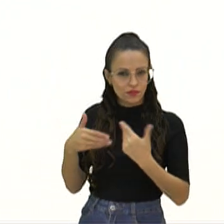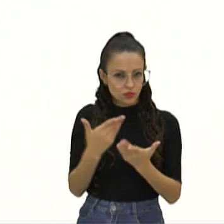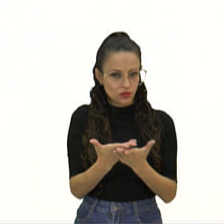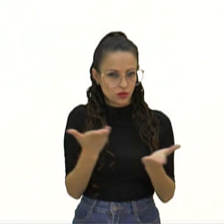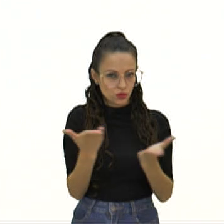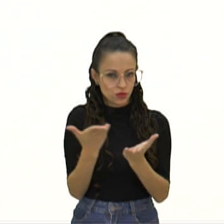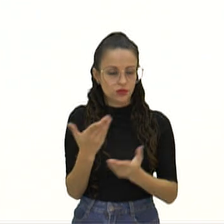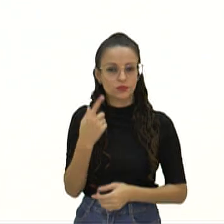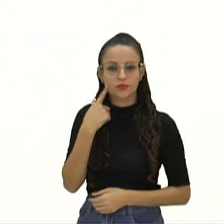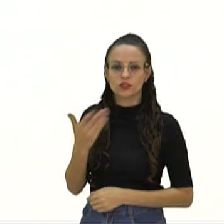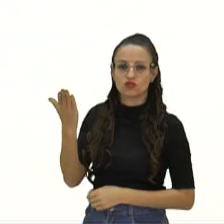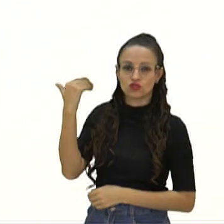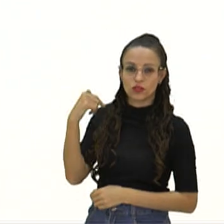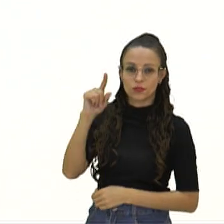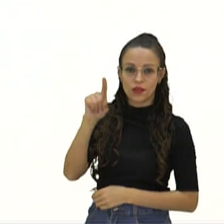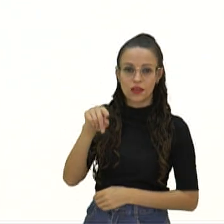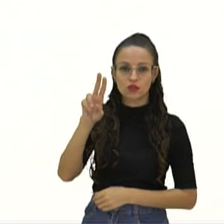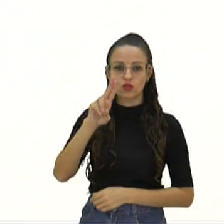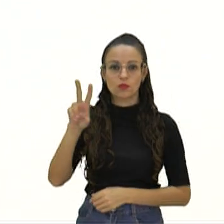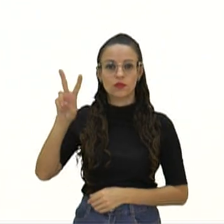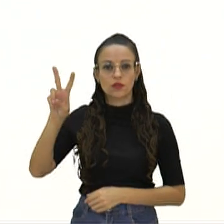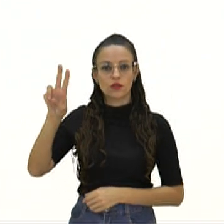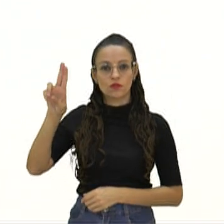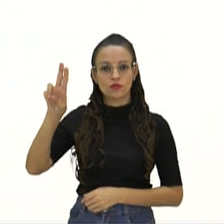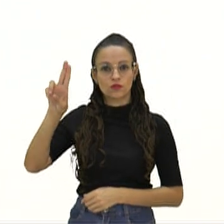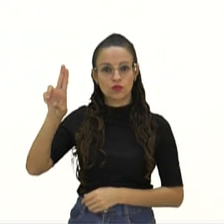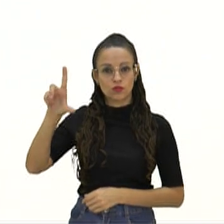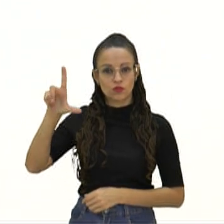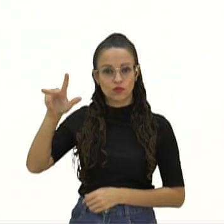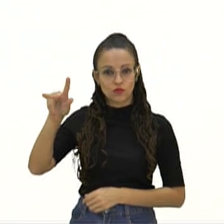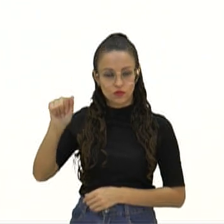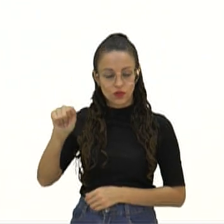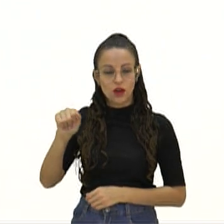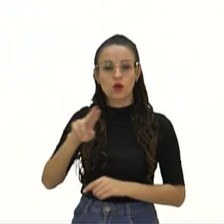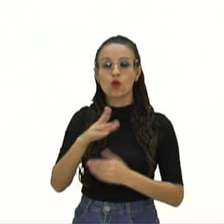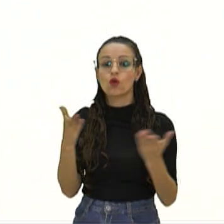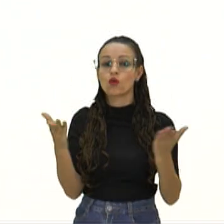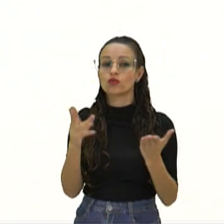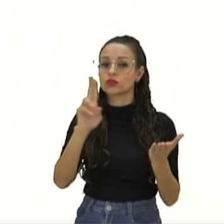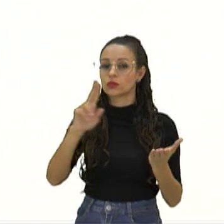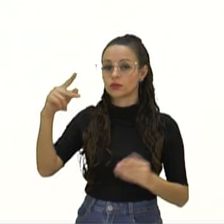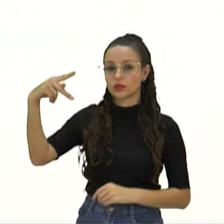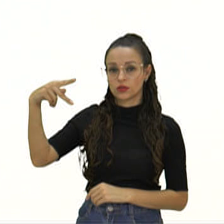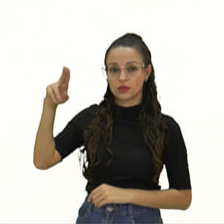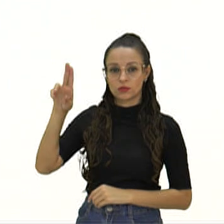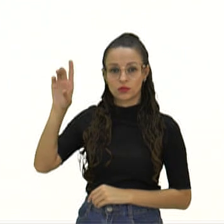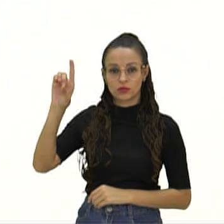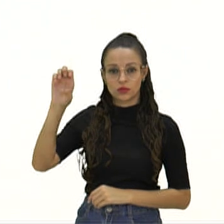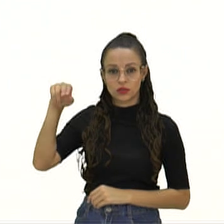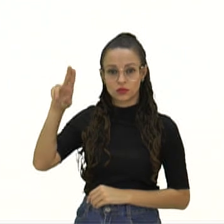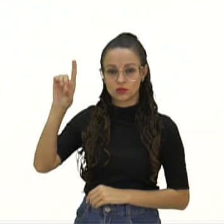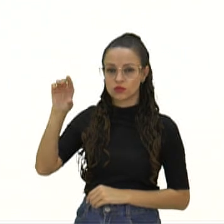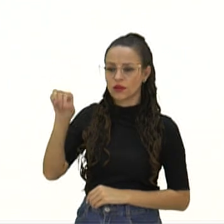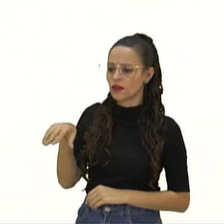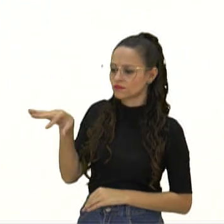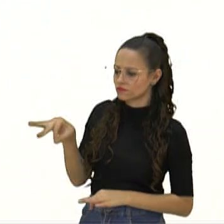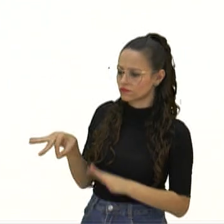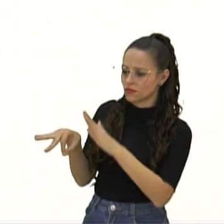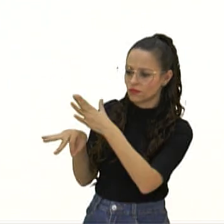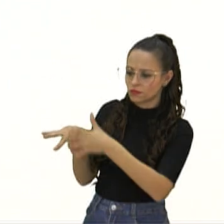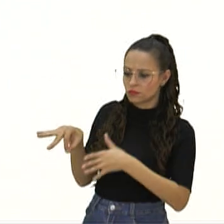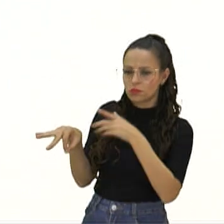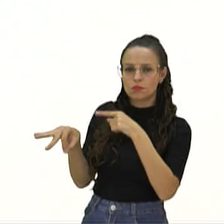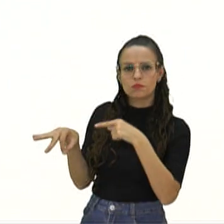agora. Antigamente era chamada de vulva, né? Hoje a gente chama de pudendo, que seria a parte externa desses órgãos genitais. Ela